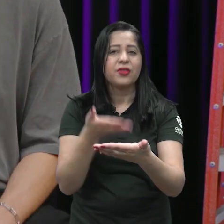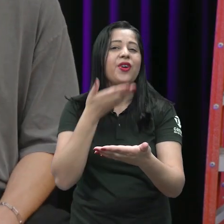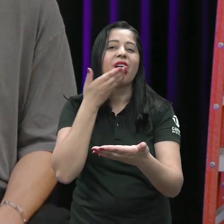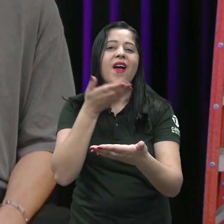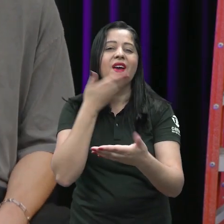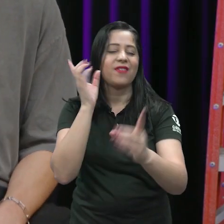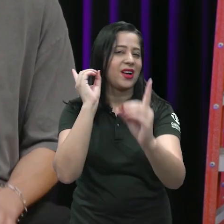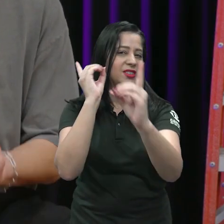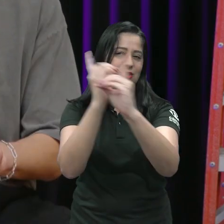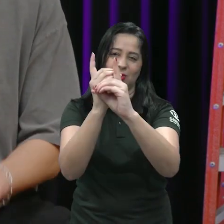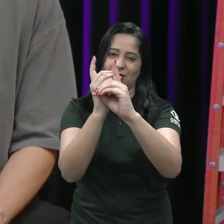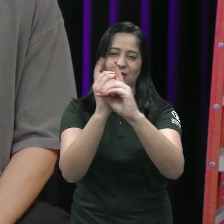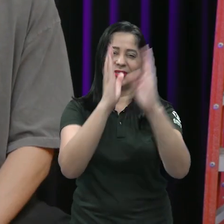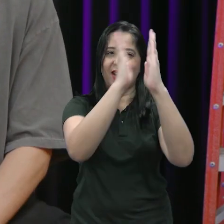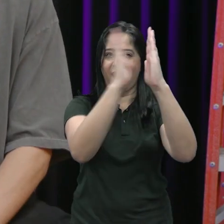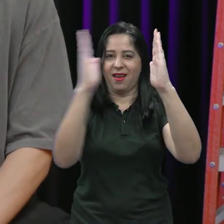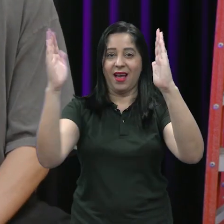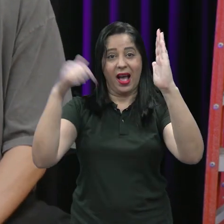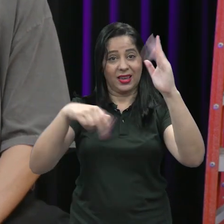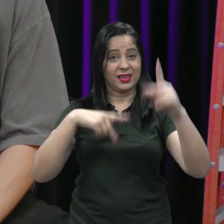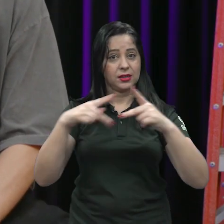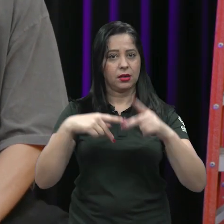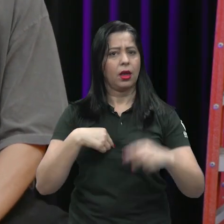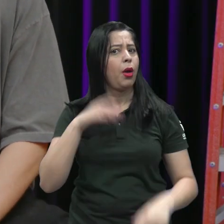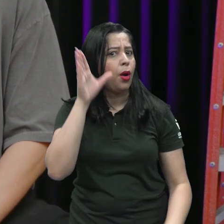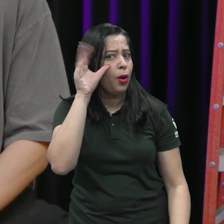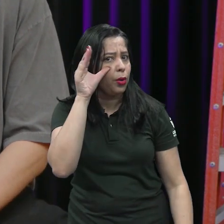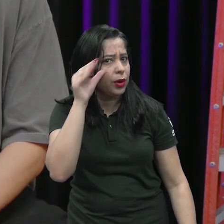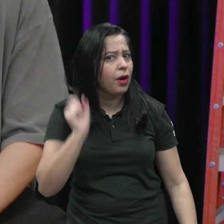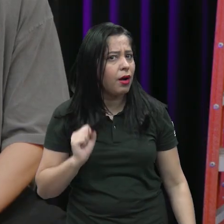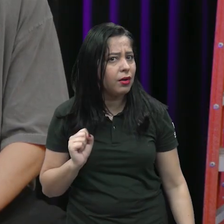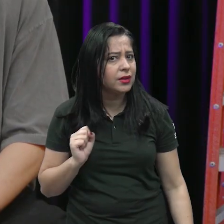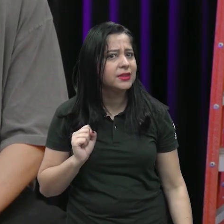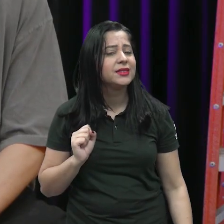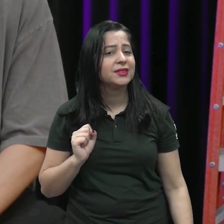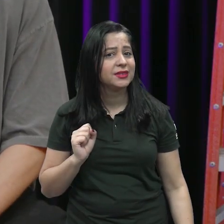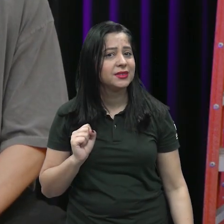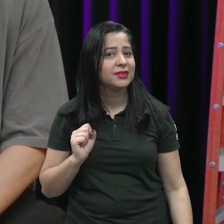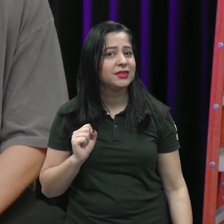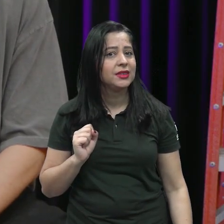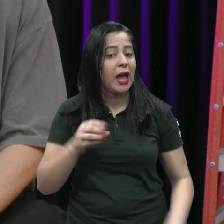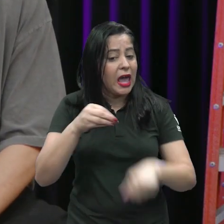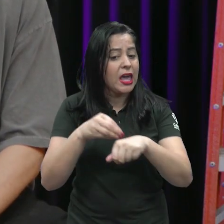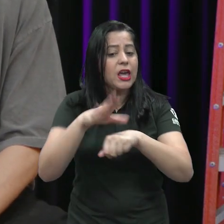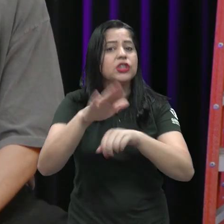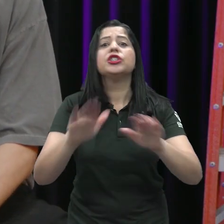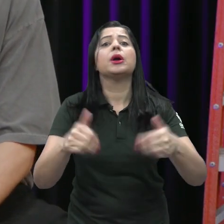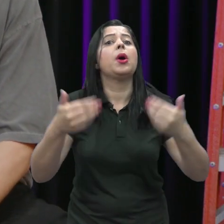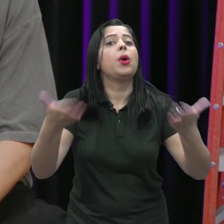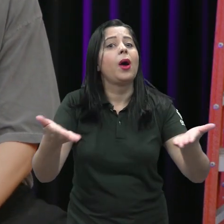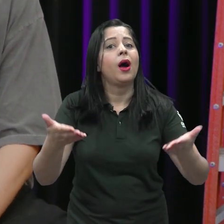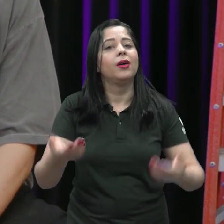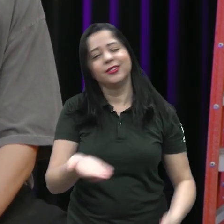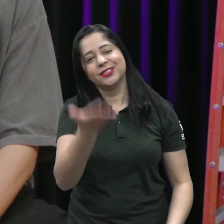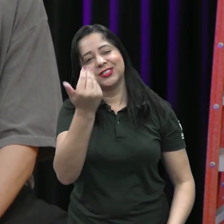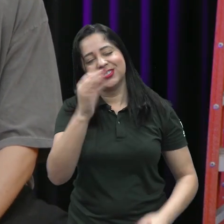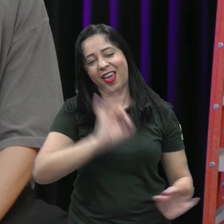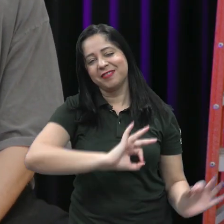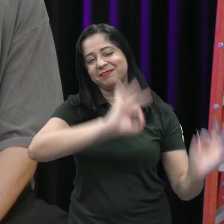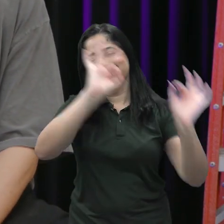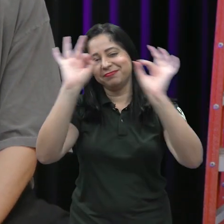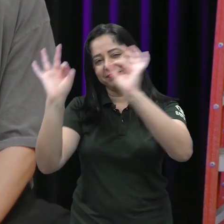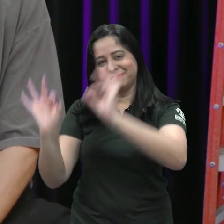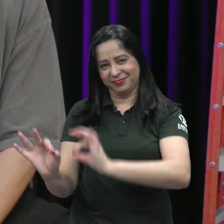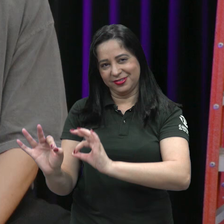numa biblioteca pública aqui da cidade. Olha, eu tô curiosa pra saber, viu, Vi? Pra saber aí que dica que é hoje. Então, confere